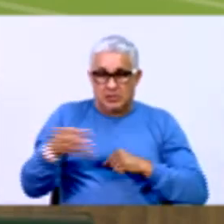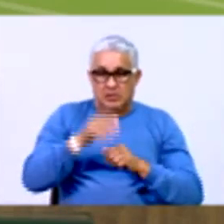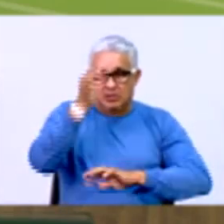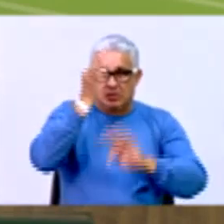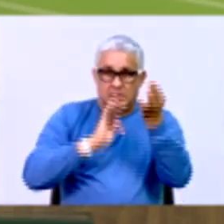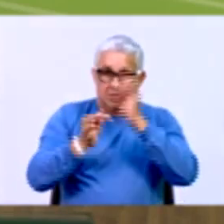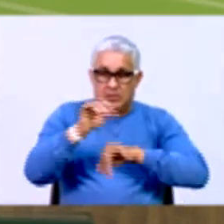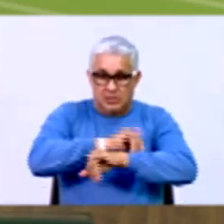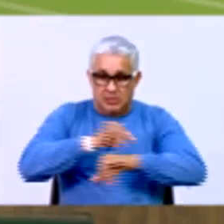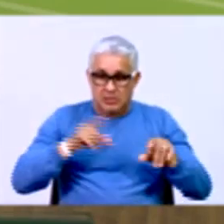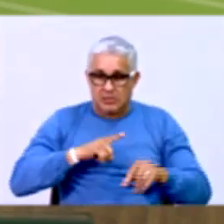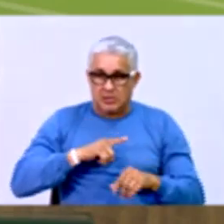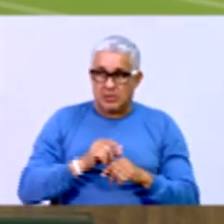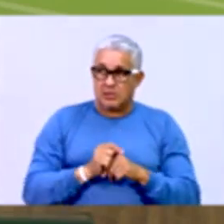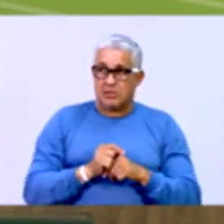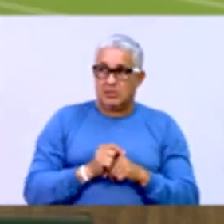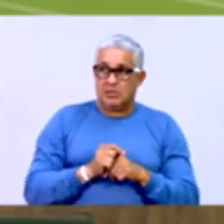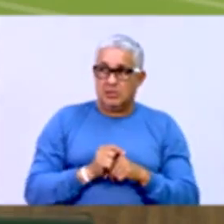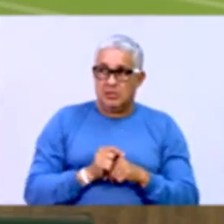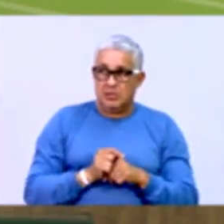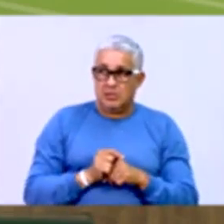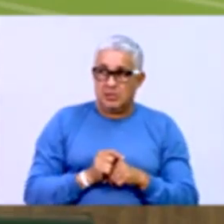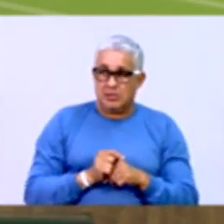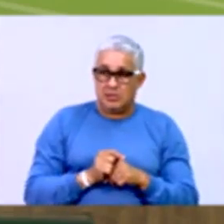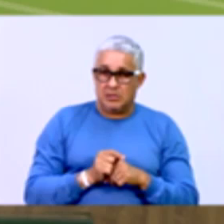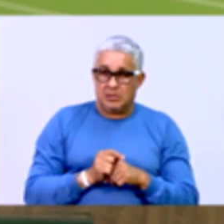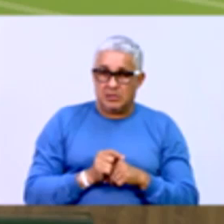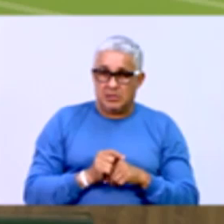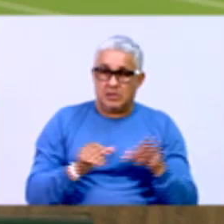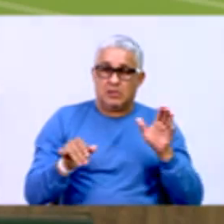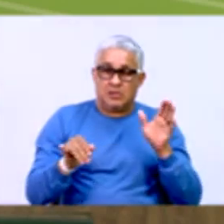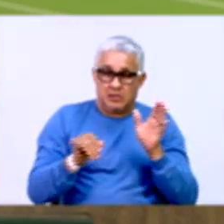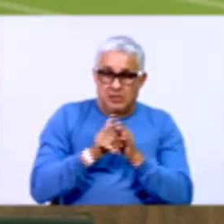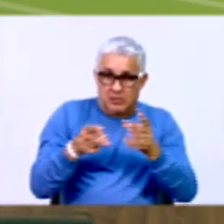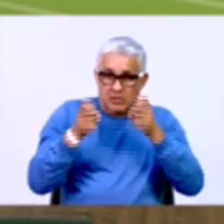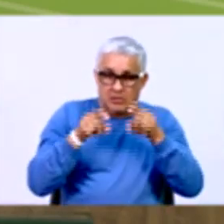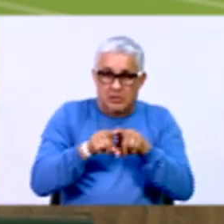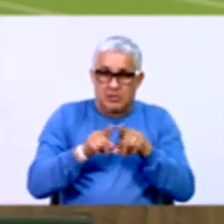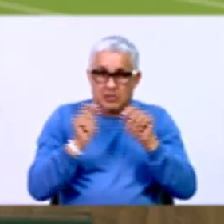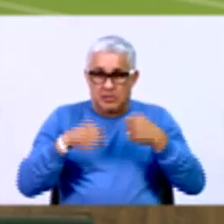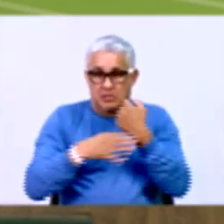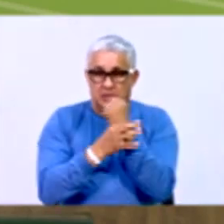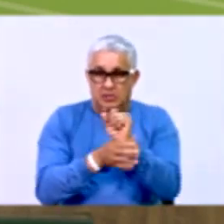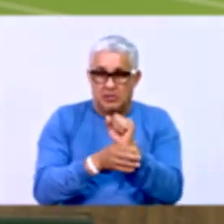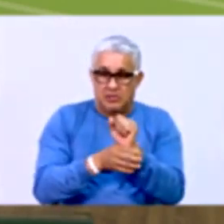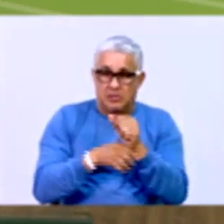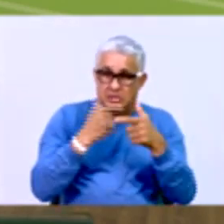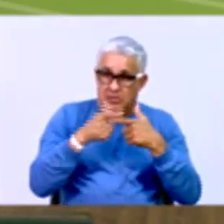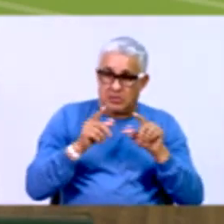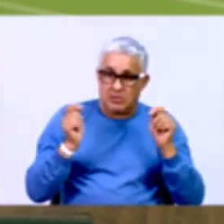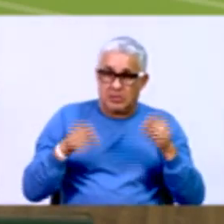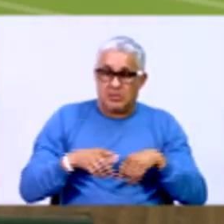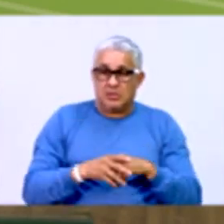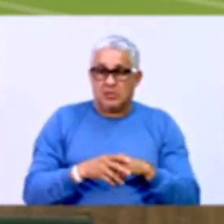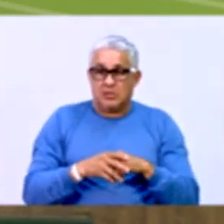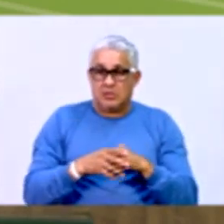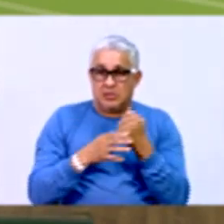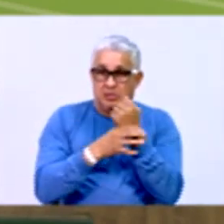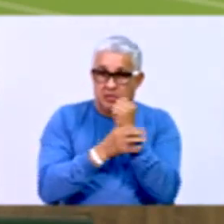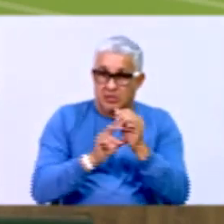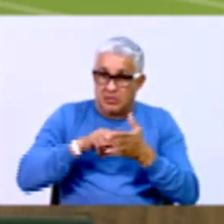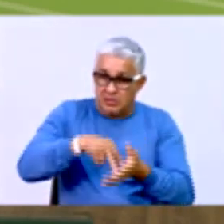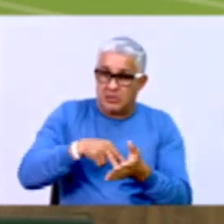sistema de informação. Na auditoria, procura-se identificar problemas possíveis de segurança, procurando garantir a integridade dos